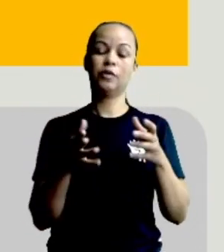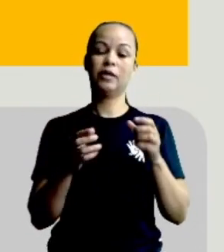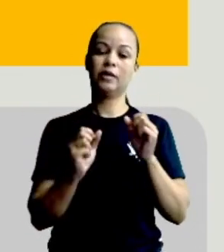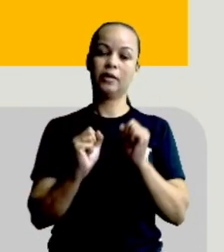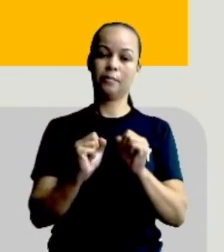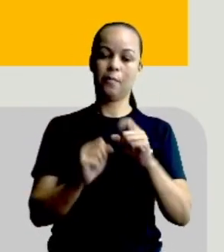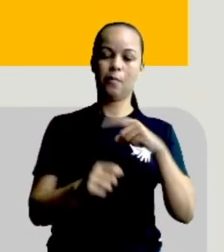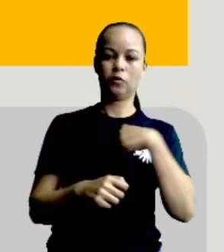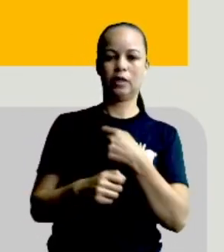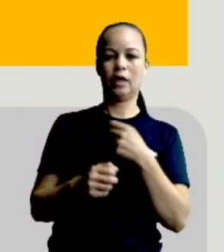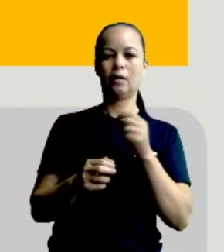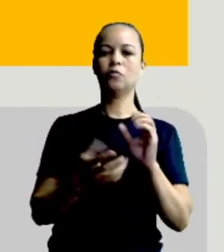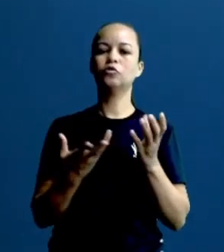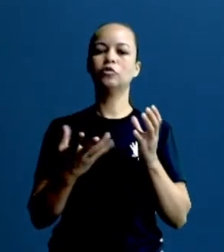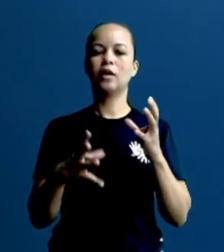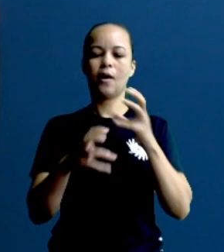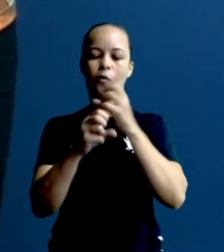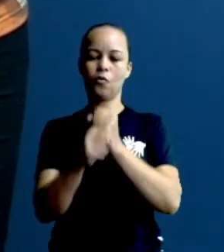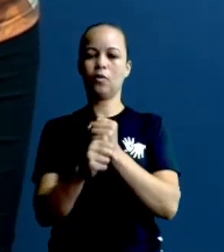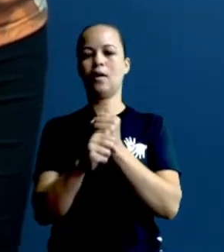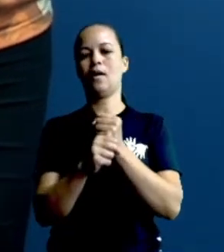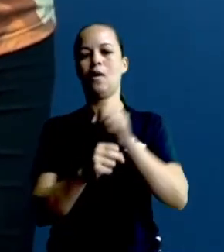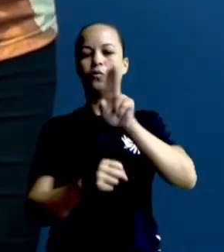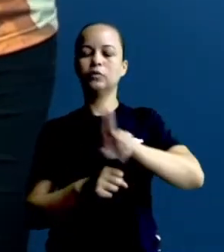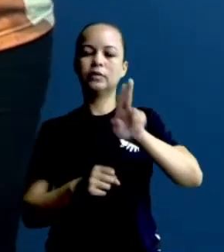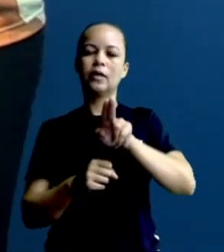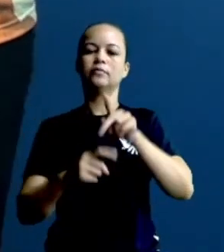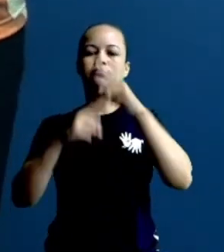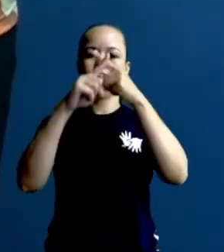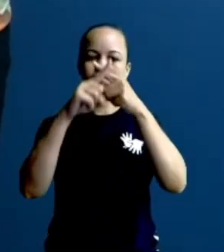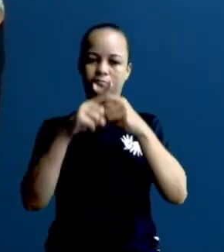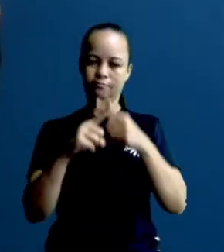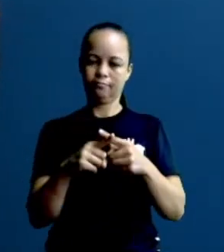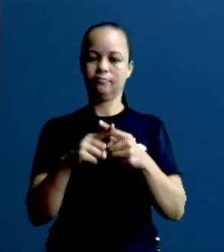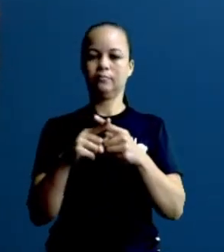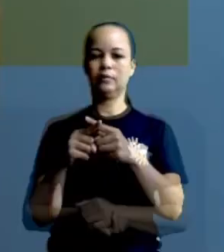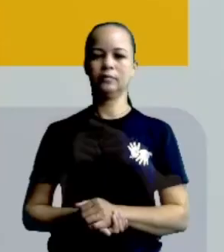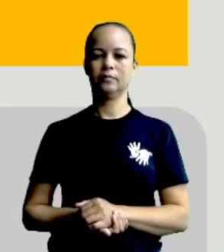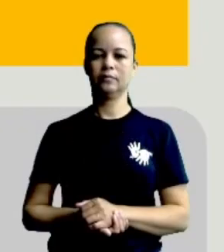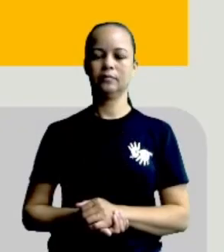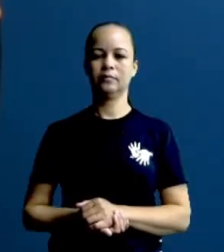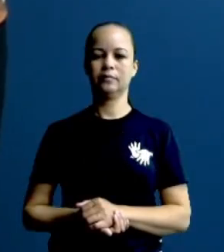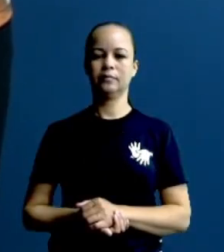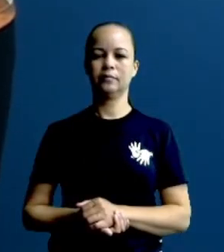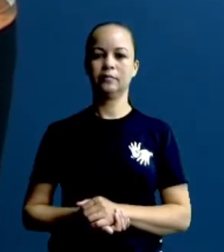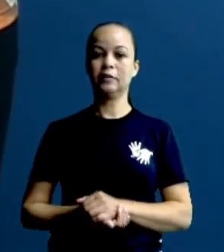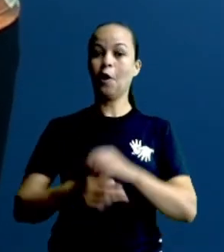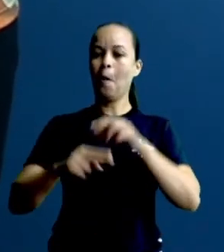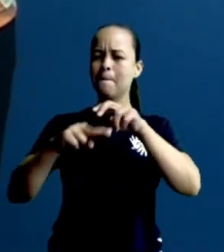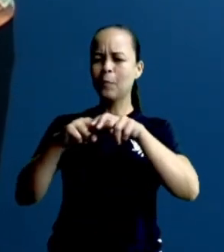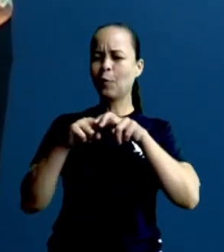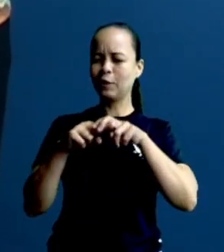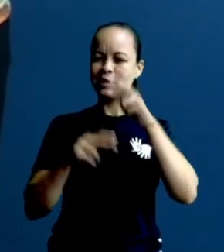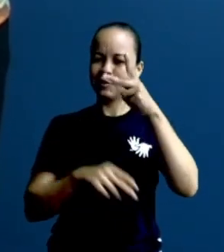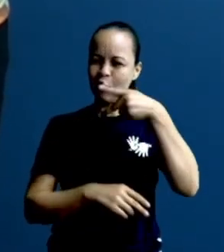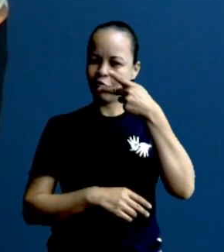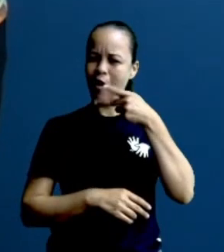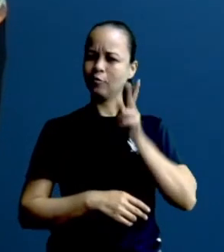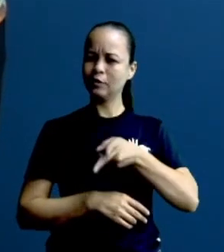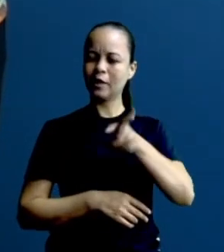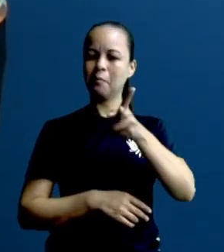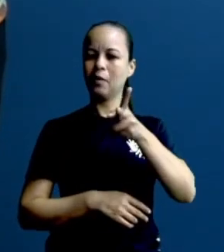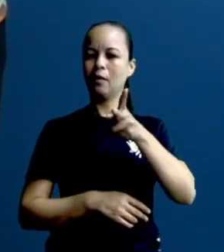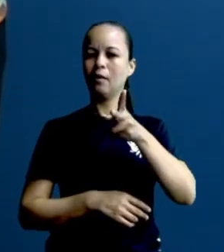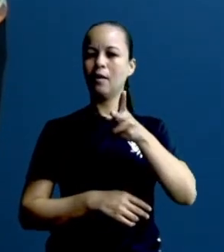número de possibilidades usando a multiplicação como recurso. Por isso que eu digo,